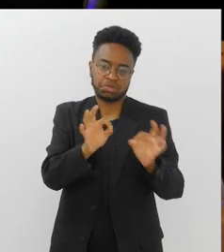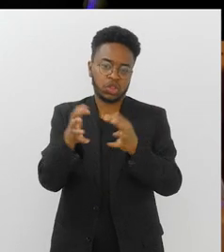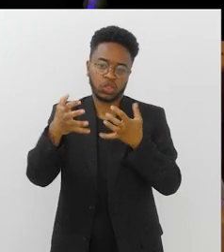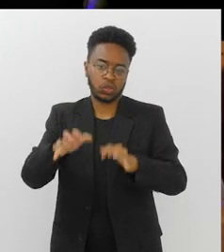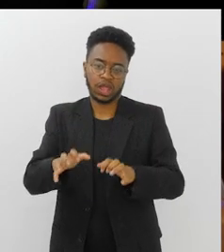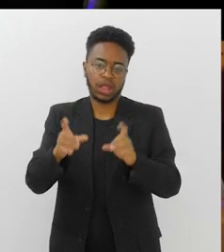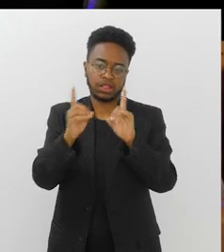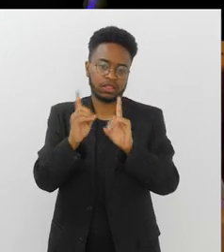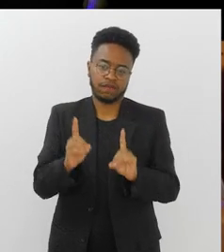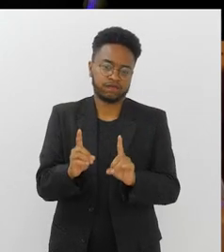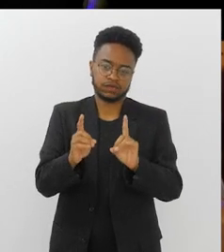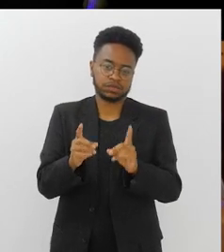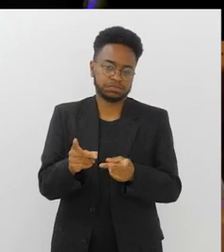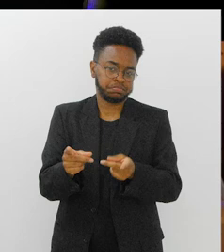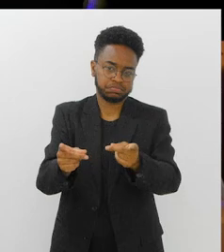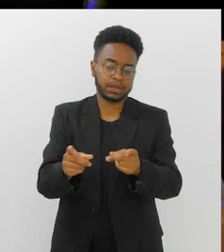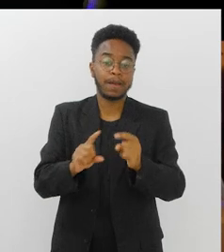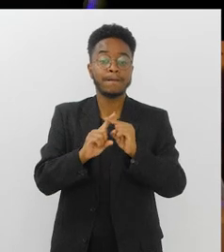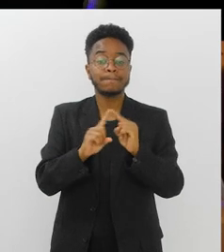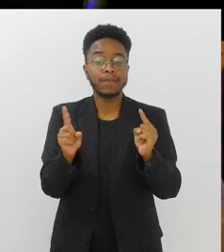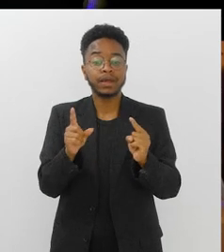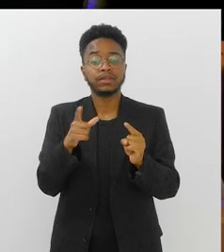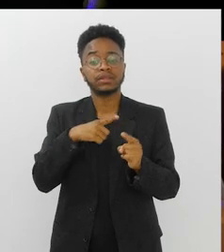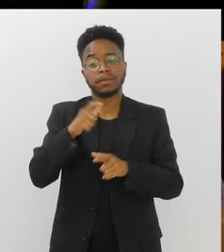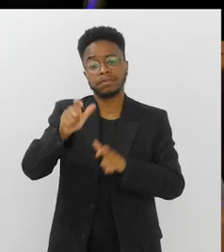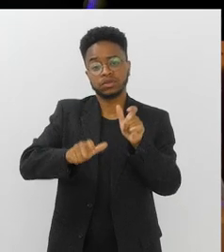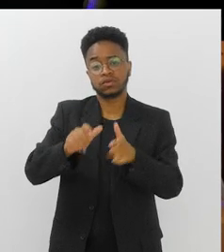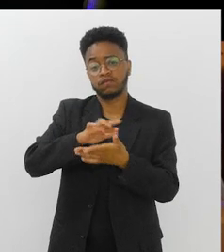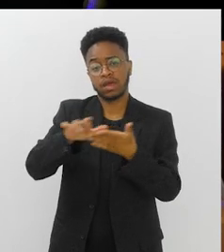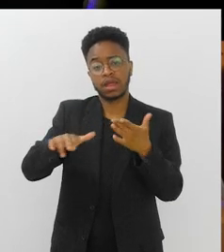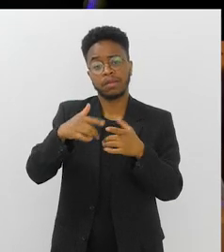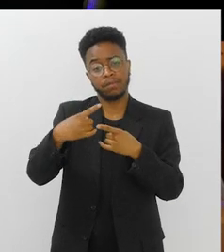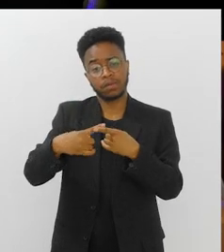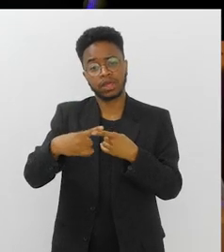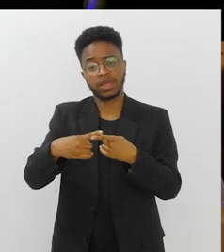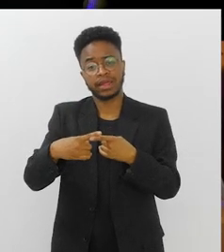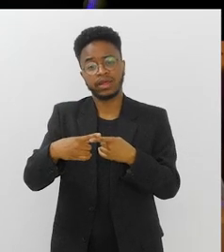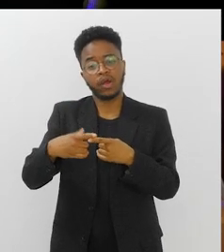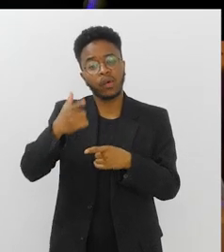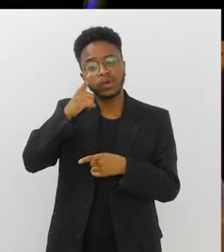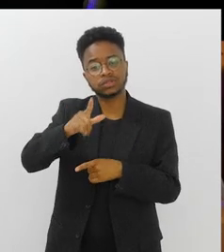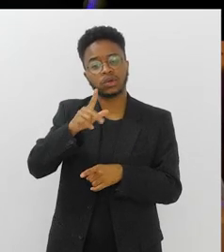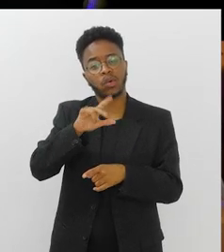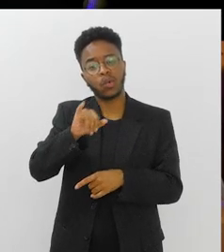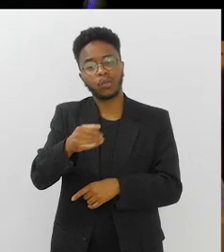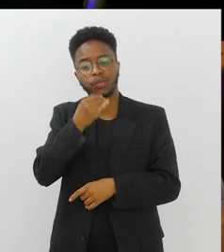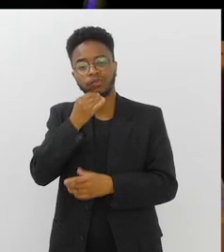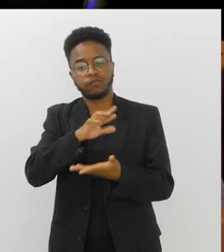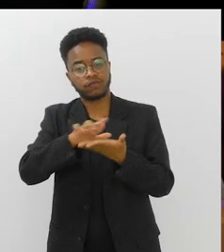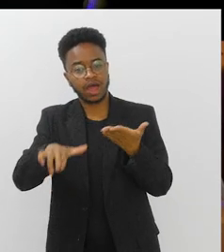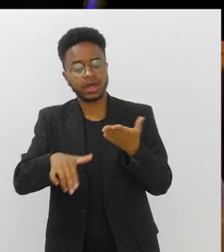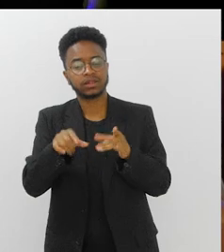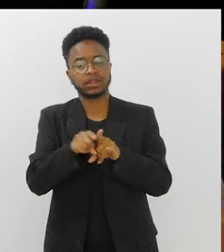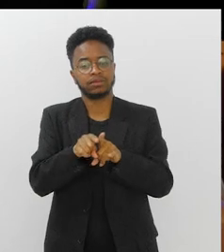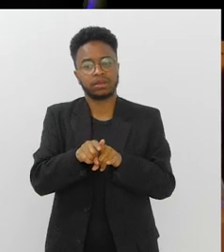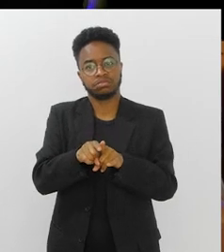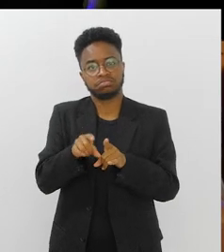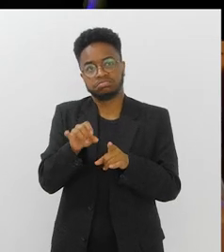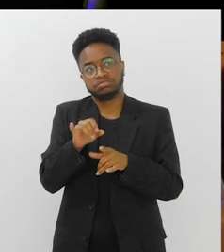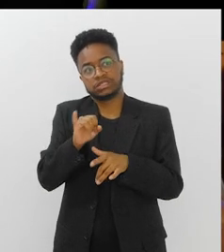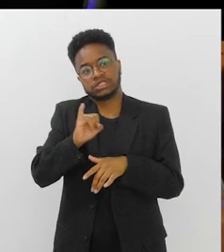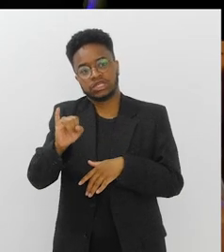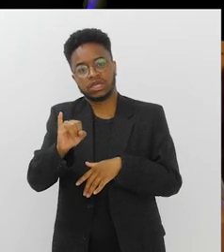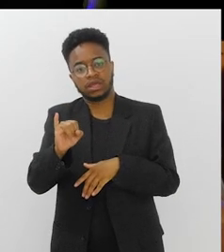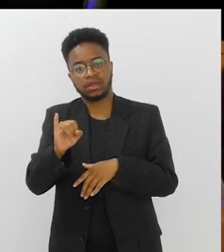ser deficiente Uhum mas eh tem muita gente que pelas oportunidades que estão tendo e que tiveram e que talvez não